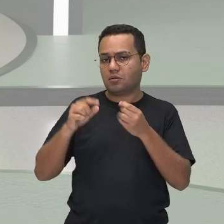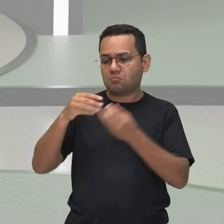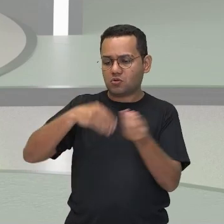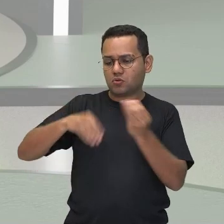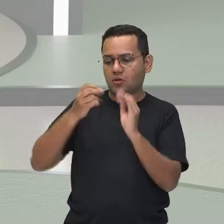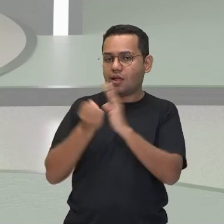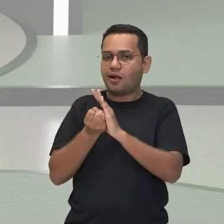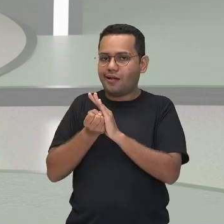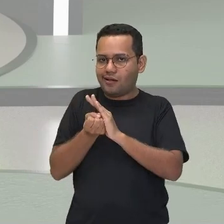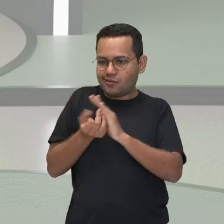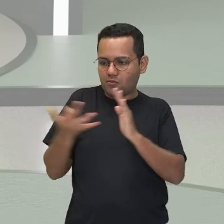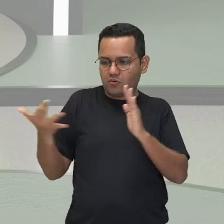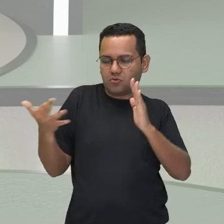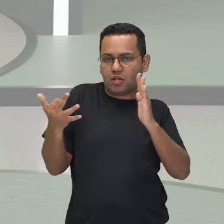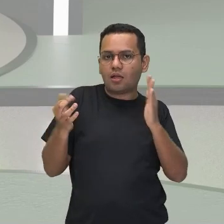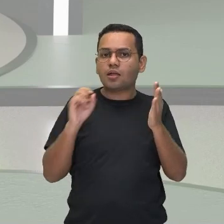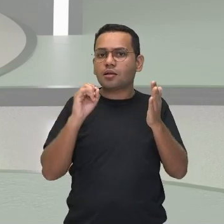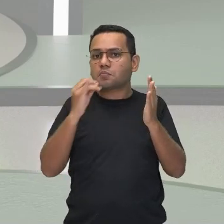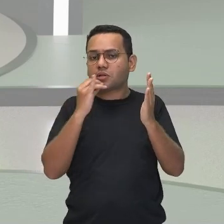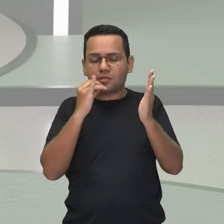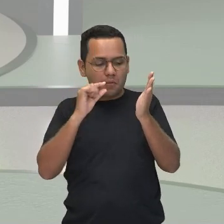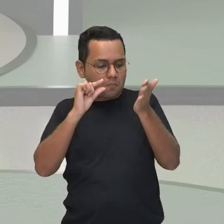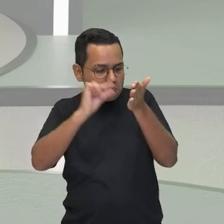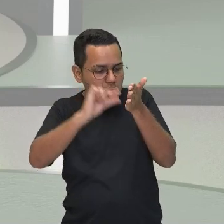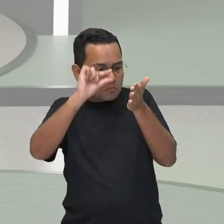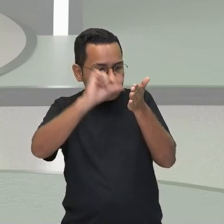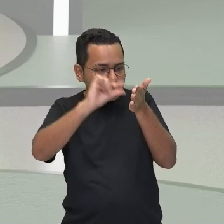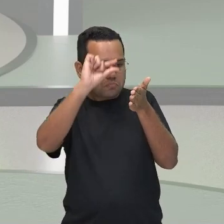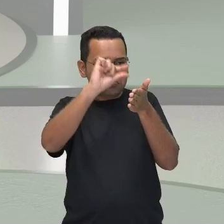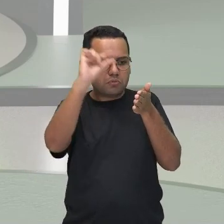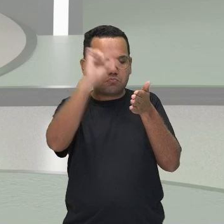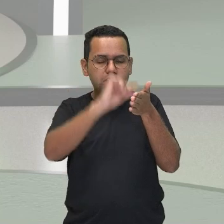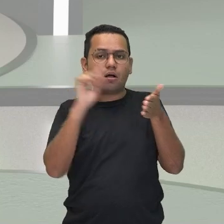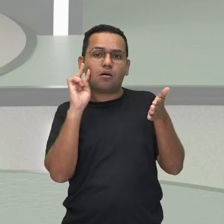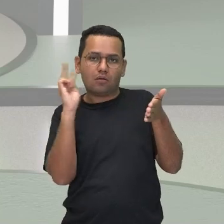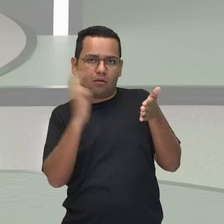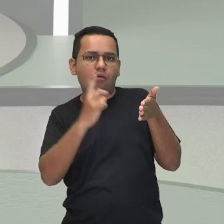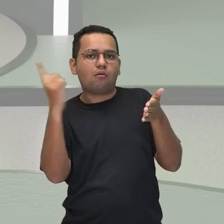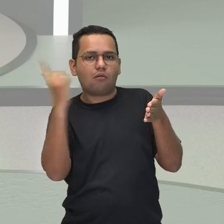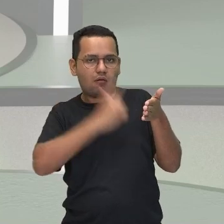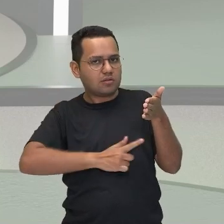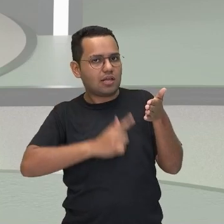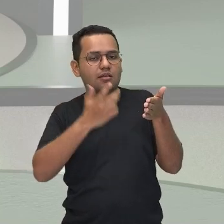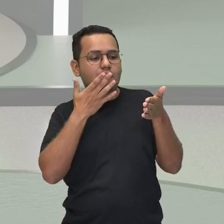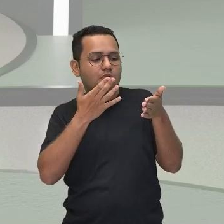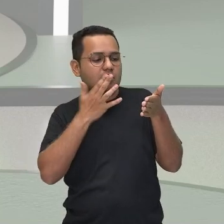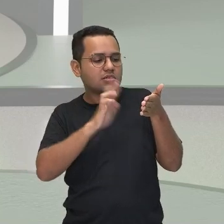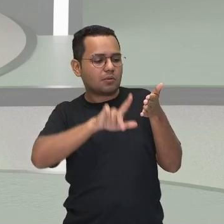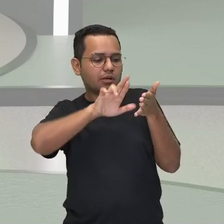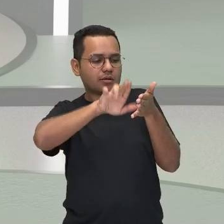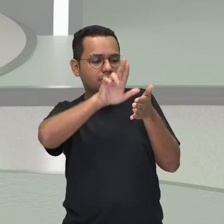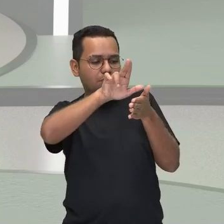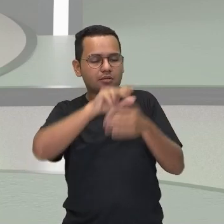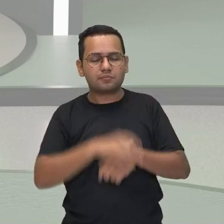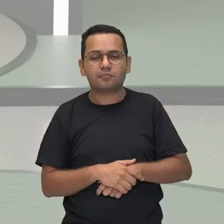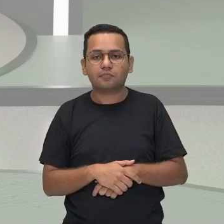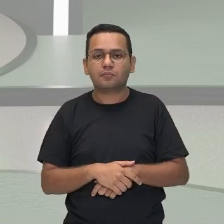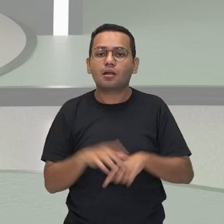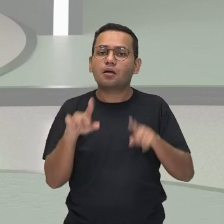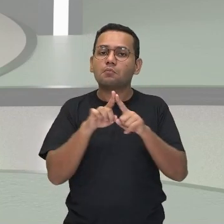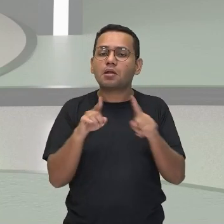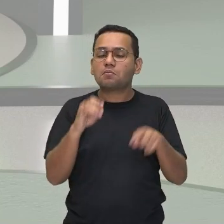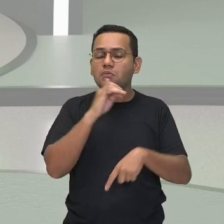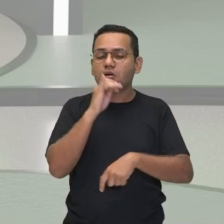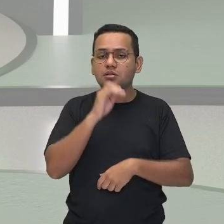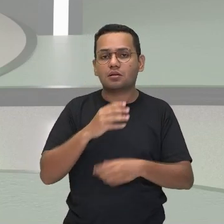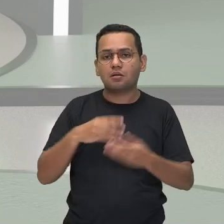misturas heterogêneas, aquelas que formam fases e aquelas em que os materiais eles ficam misturados, mas ele não